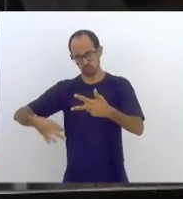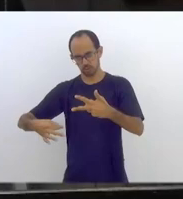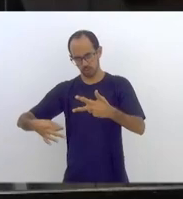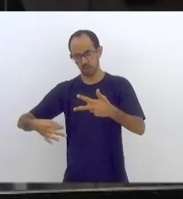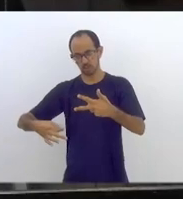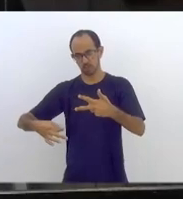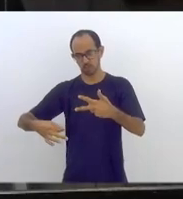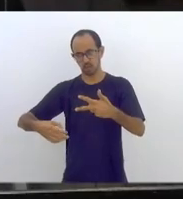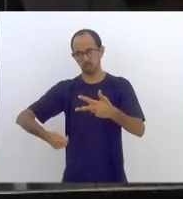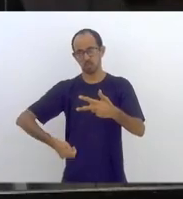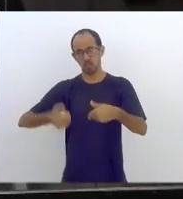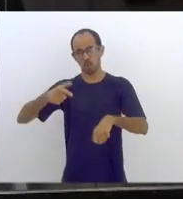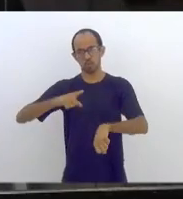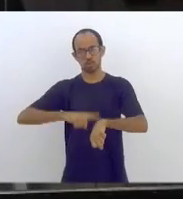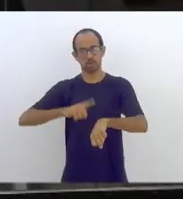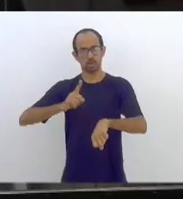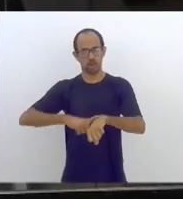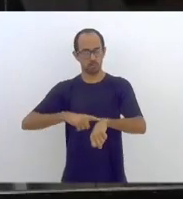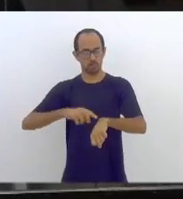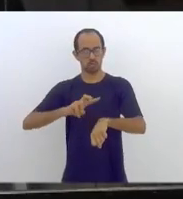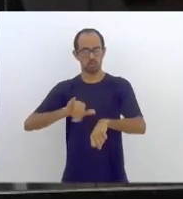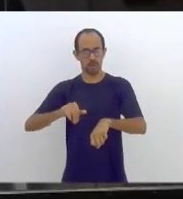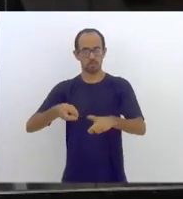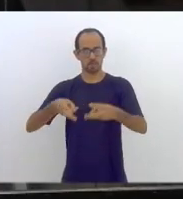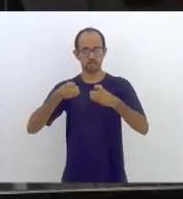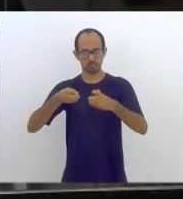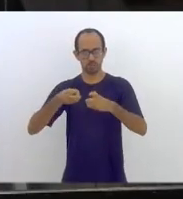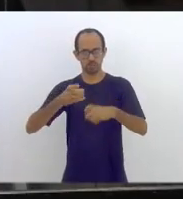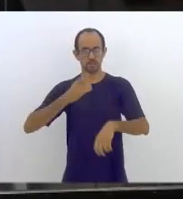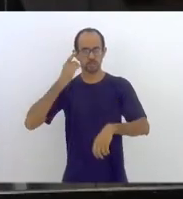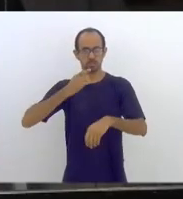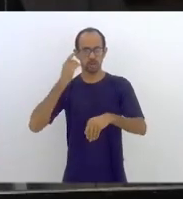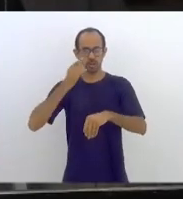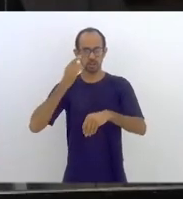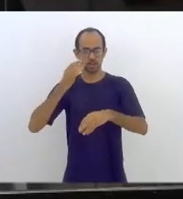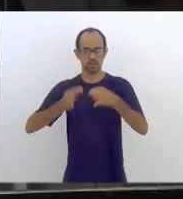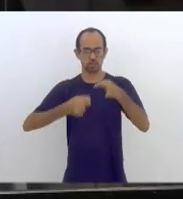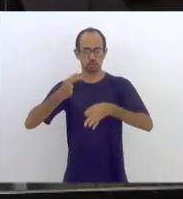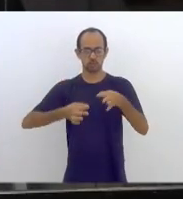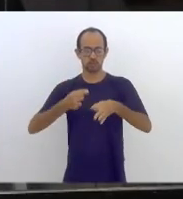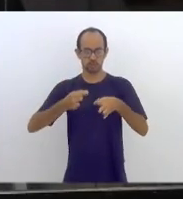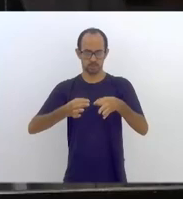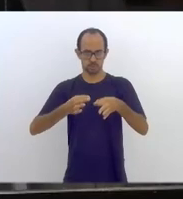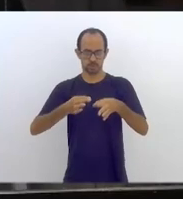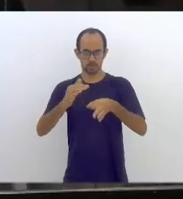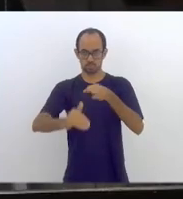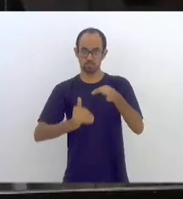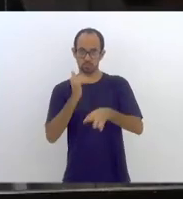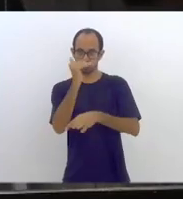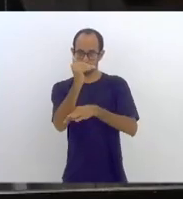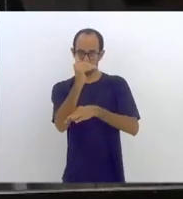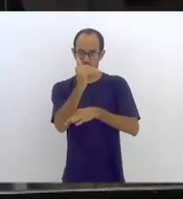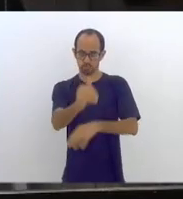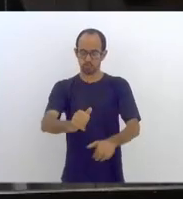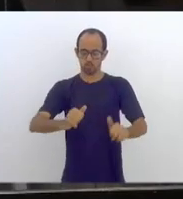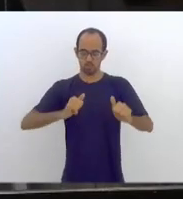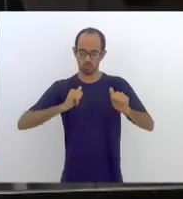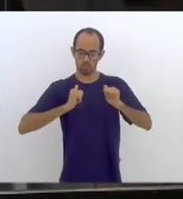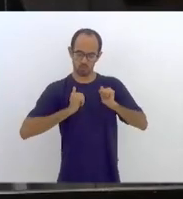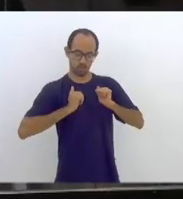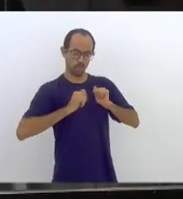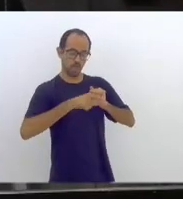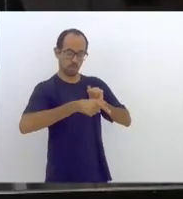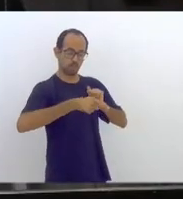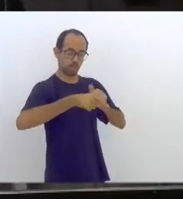em pouco tempo veremos desembargadores e juízes de primeira instância a covardando deputados